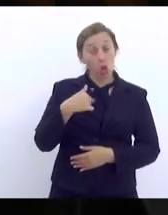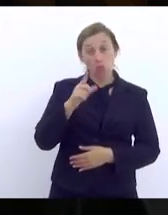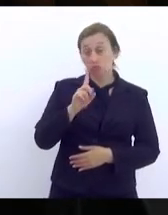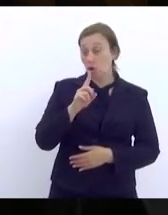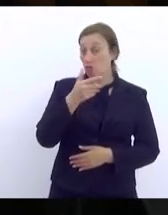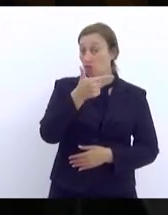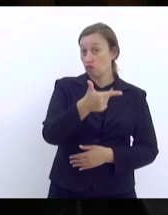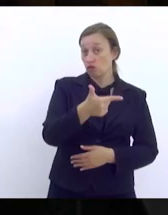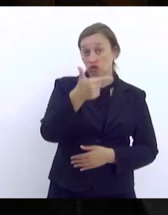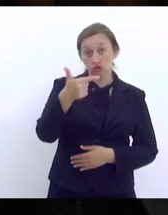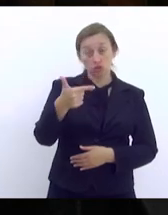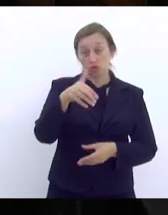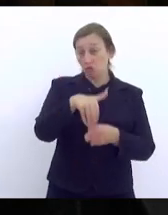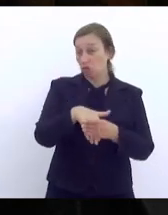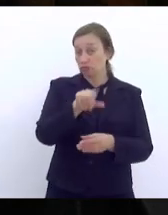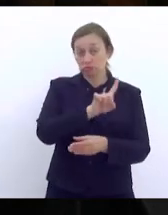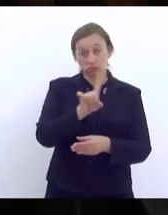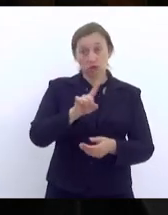22